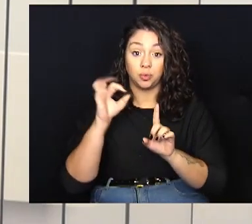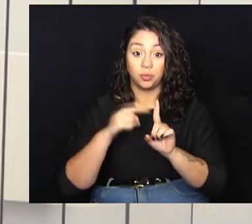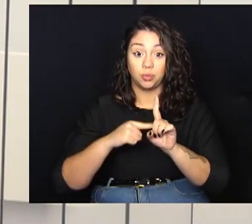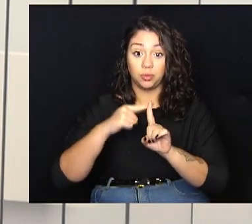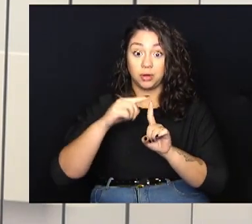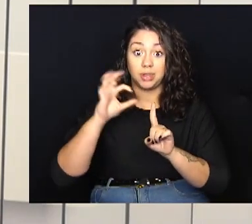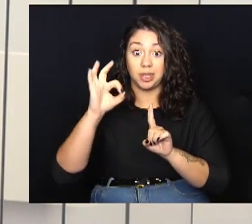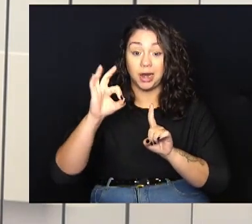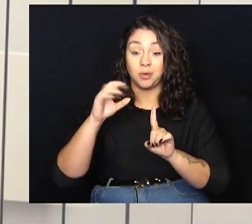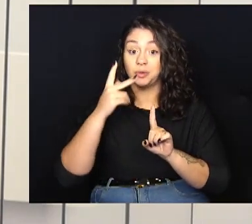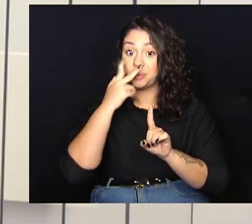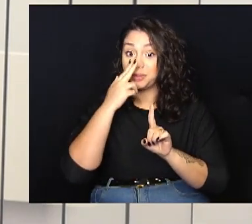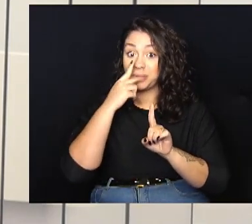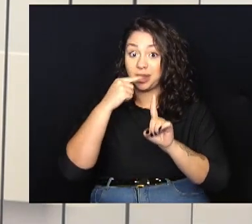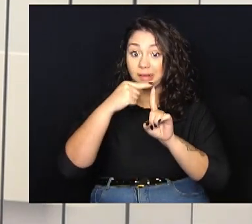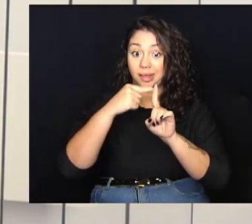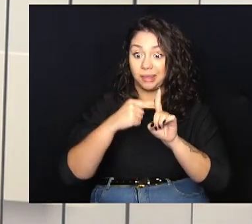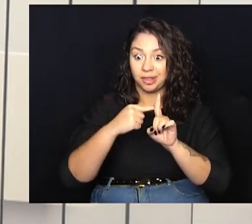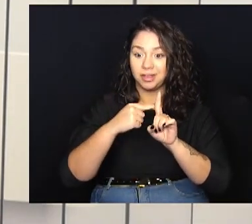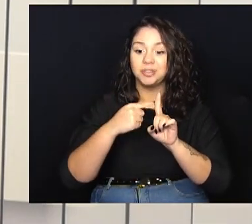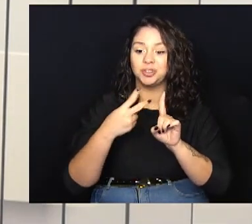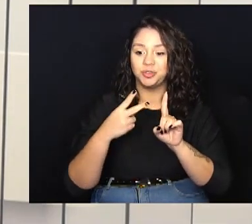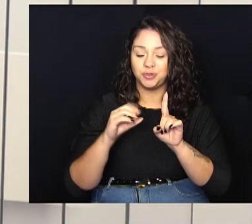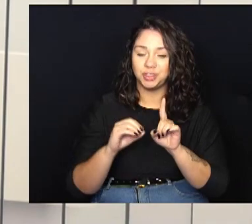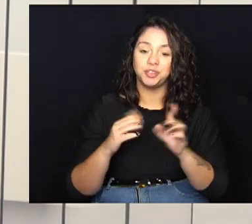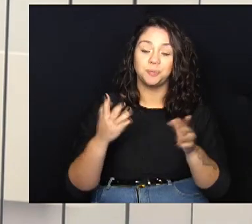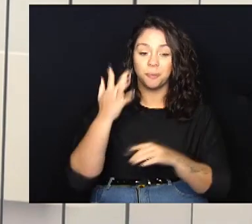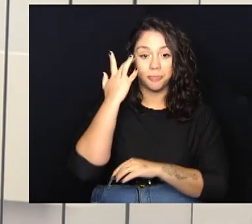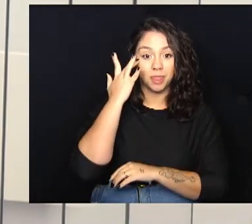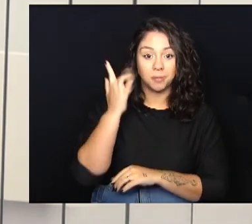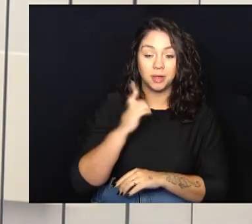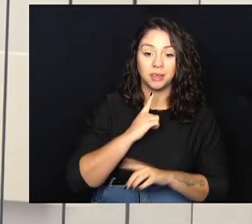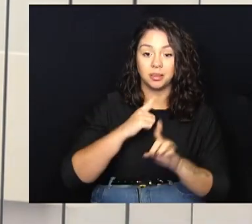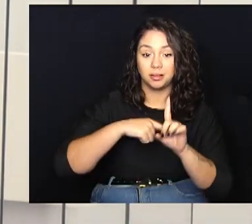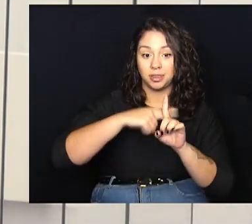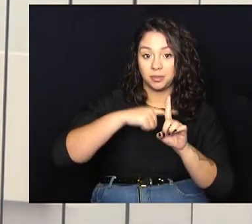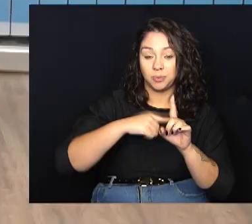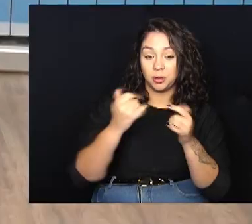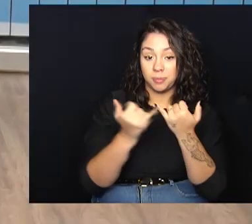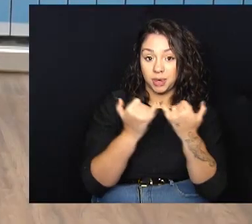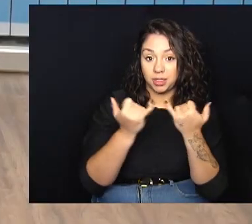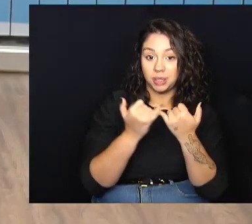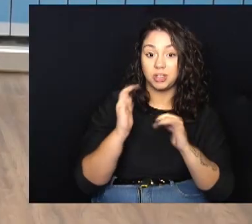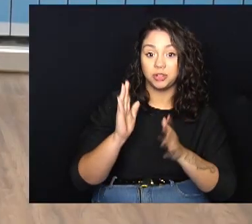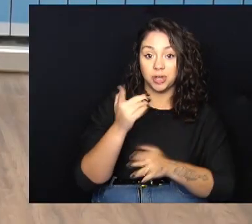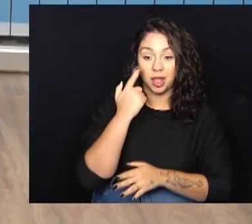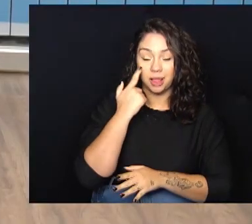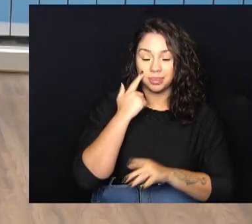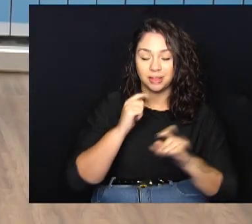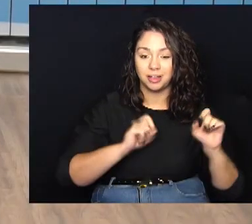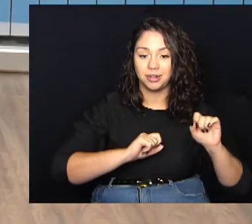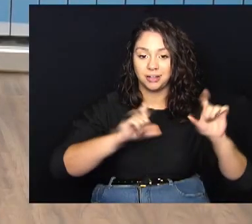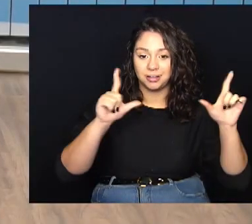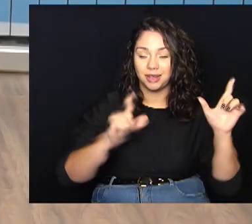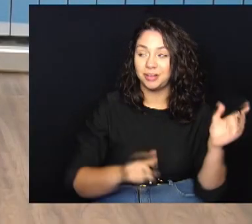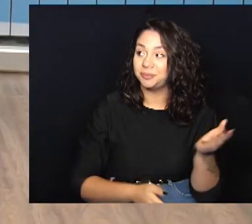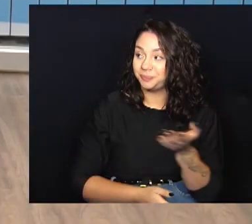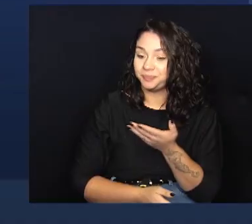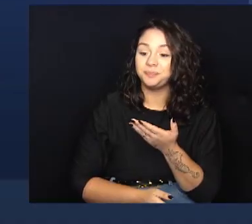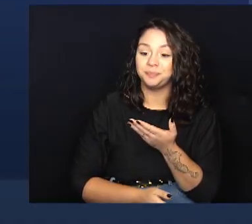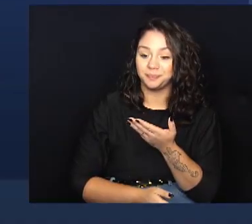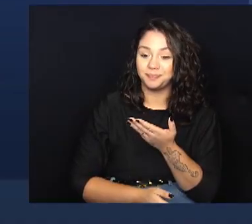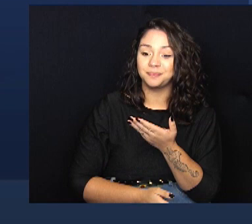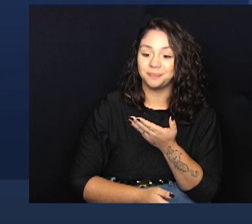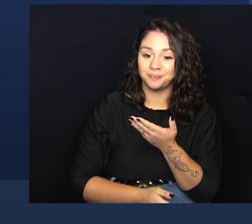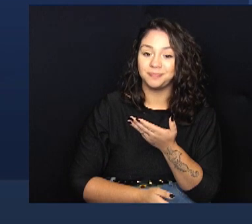que está abaixo de 20 aqui em Campinas hein Amanhã temperatura Aparecida ela já estão aqui na minha tela Então olha só quatro de Julho